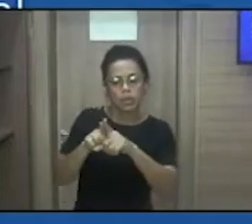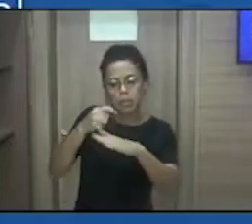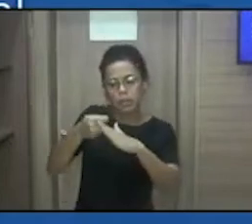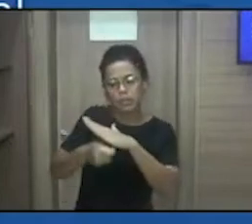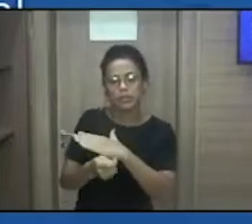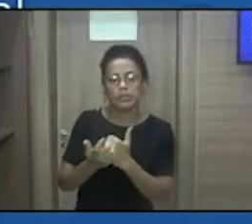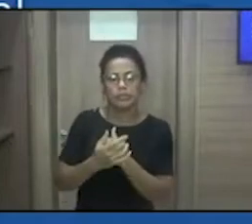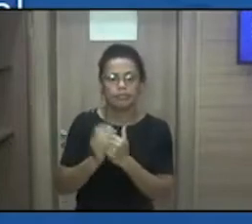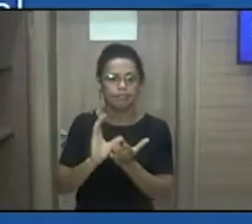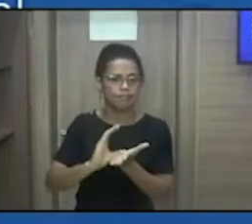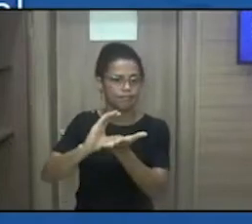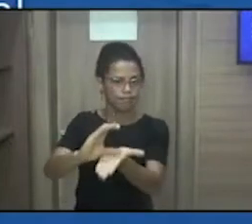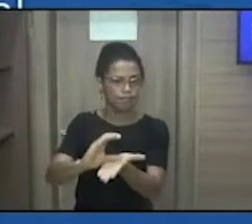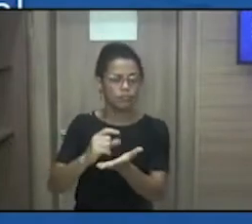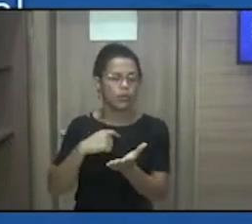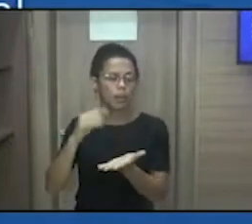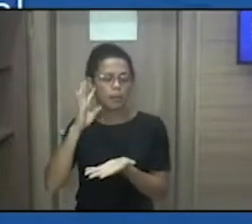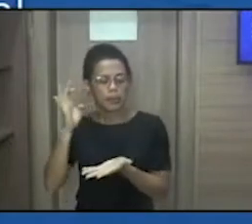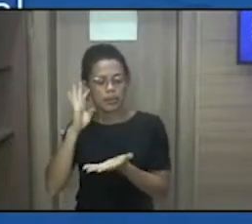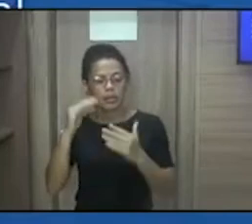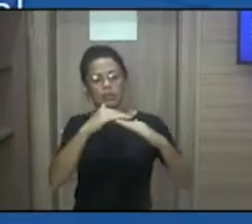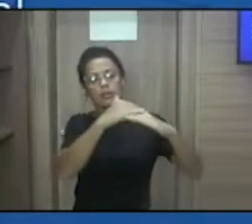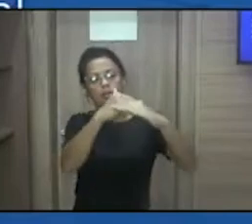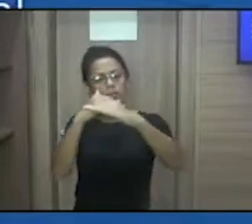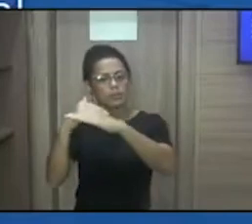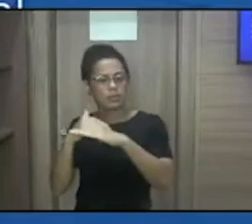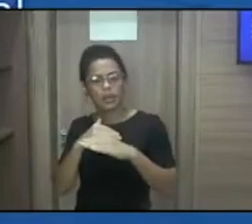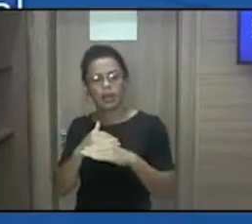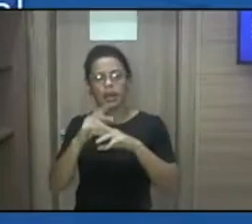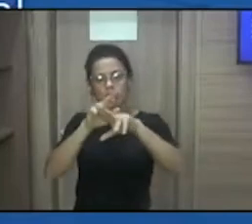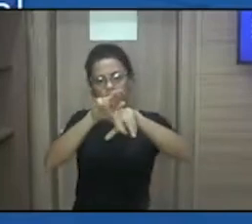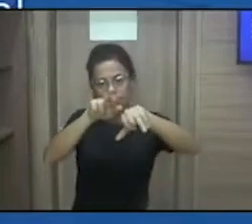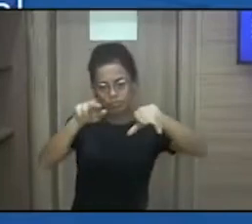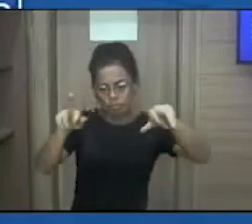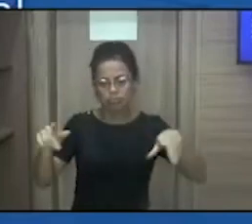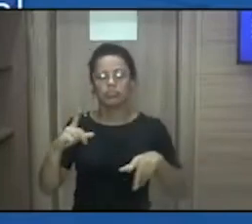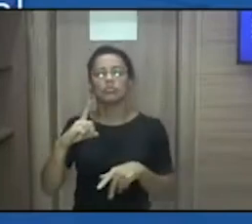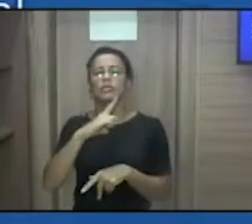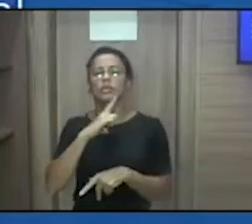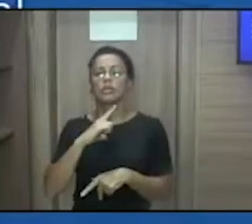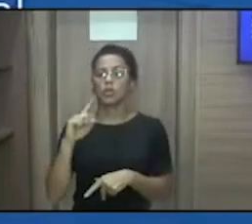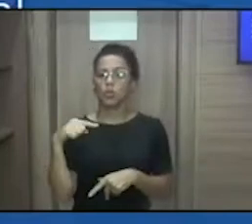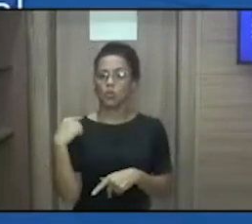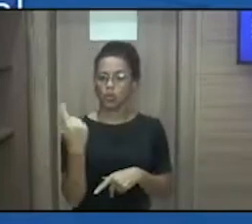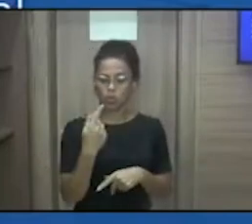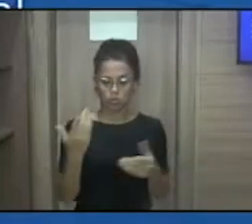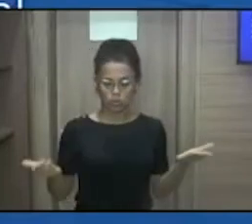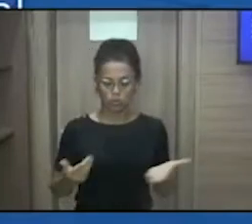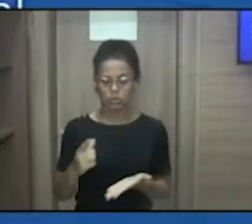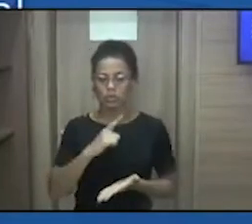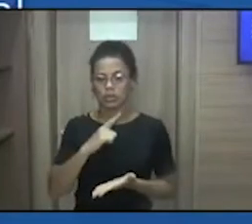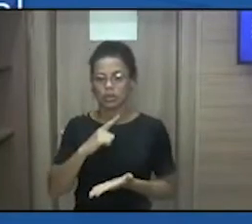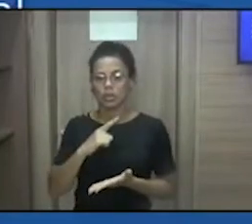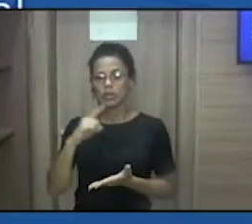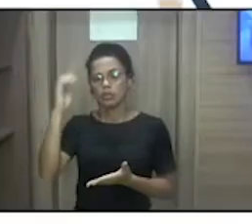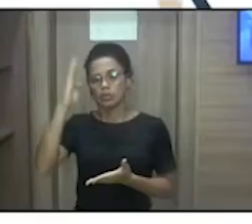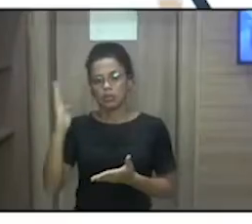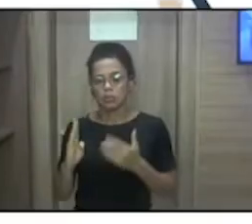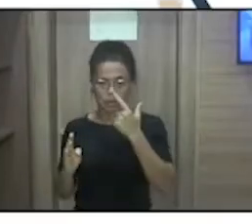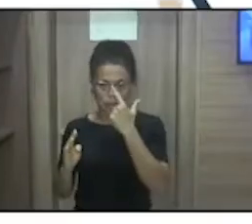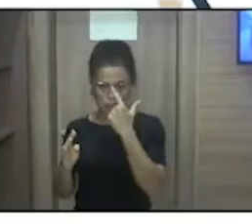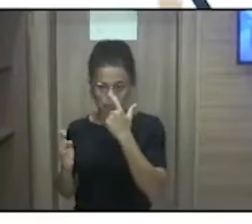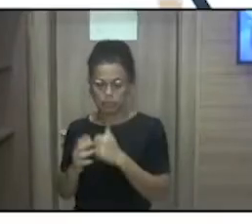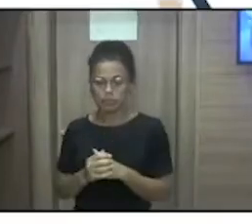de equidade, pensando, né, na diversidade, nas disparidades que vivemos no cenário brasileiro. Vou passar aqui para a Sônia